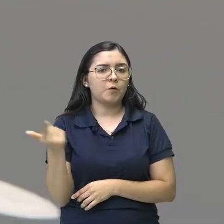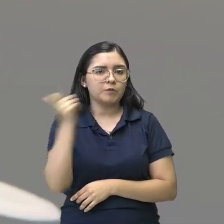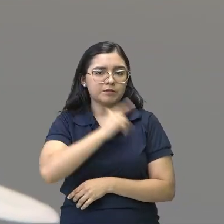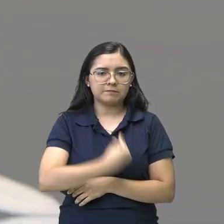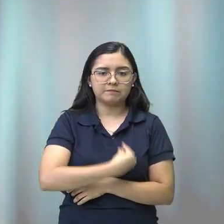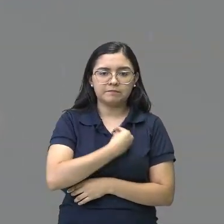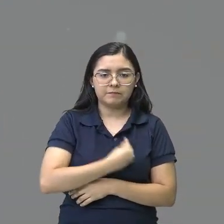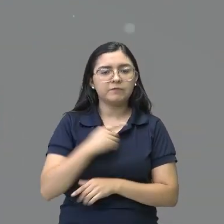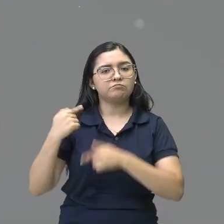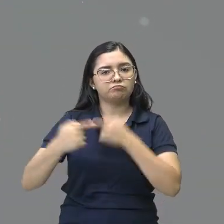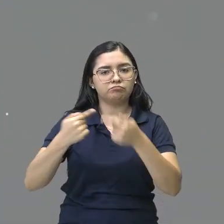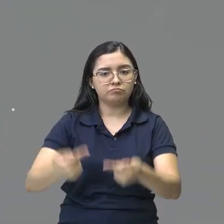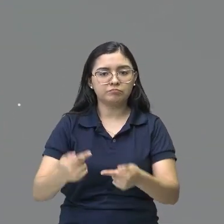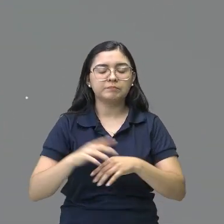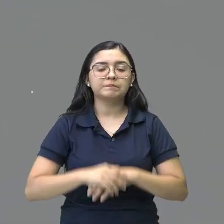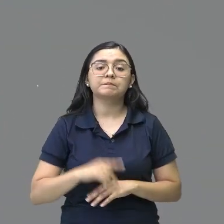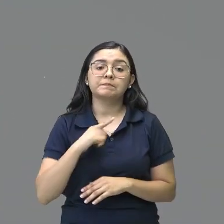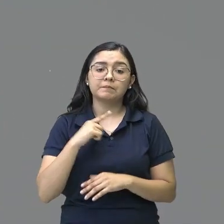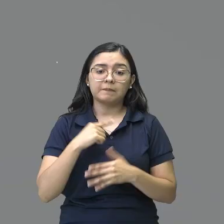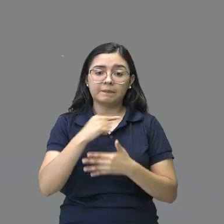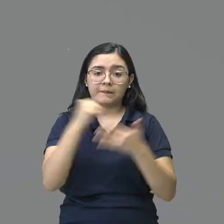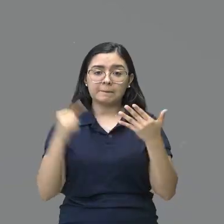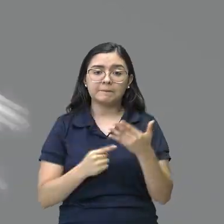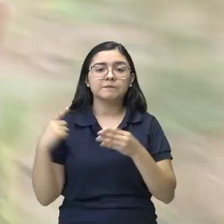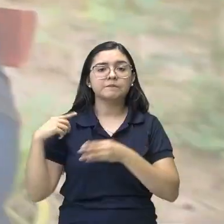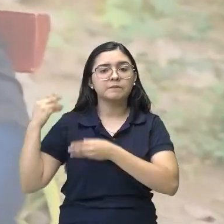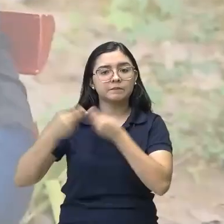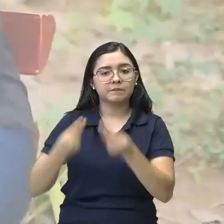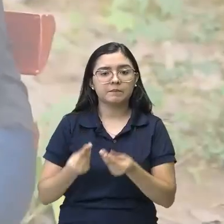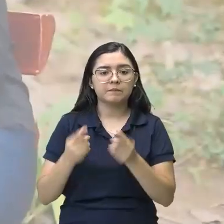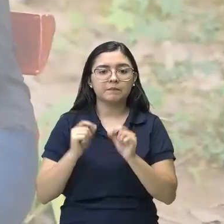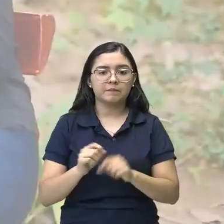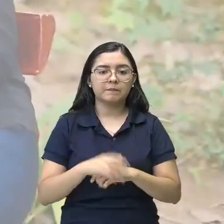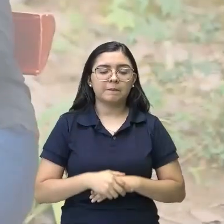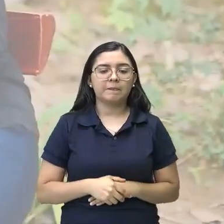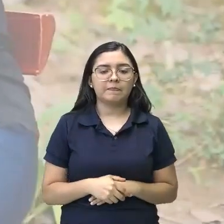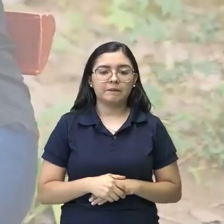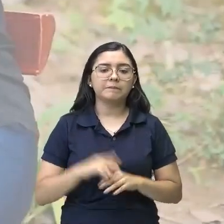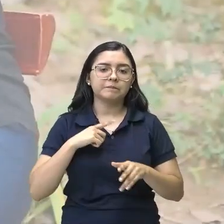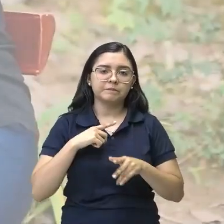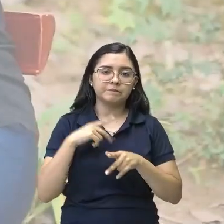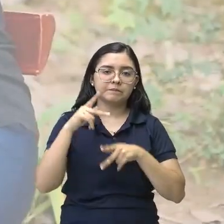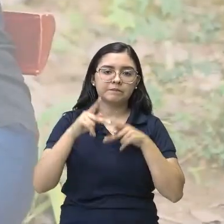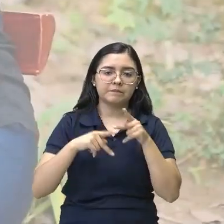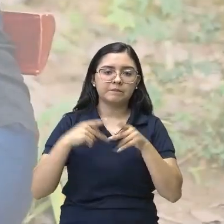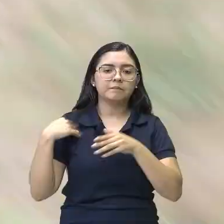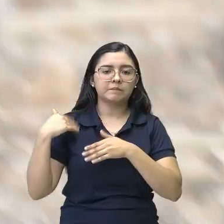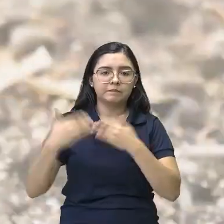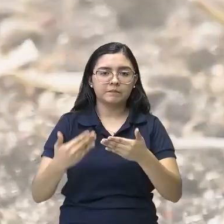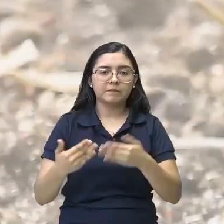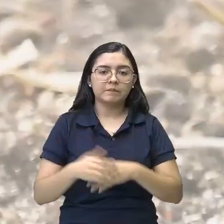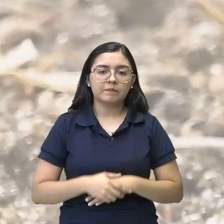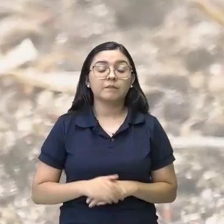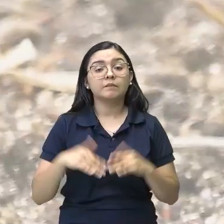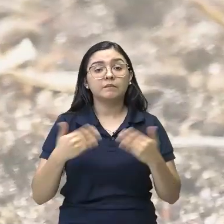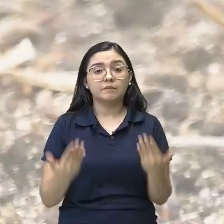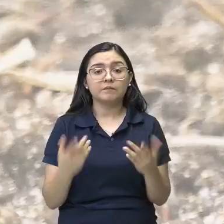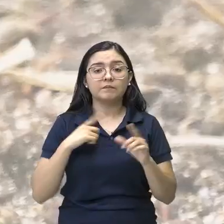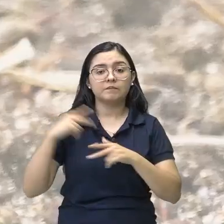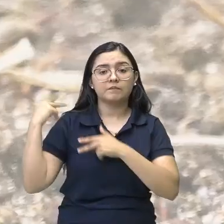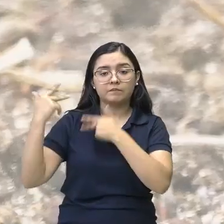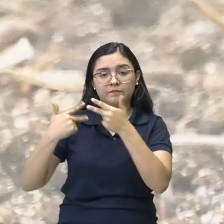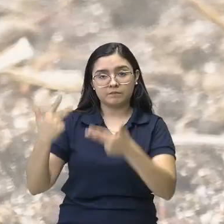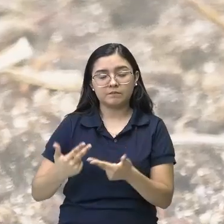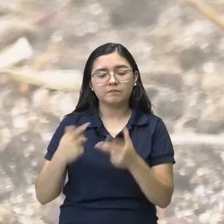genes. Essas vantagens são herdadas, tornando-se mais comuns na população ao longo do tempo. Assim, a seleção